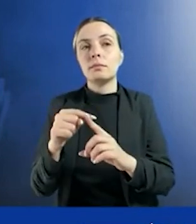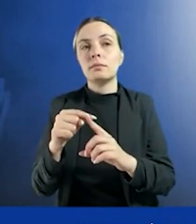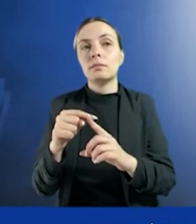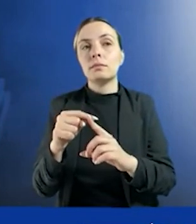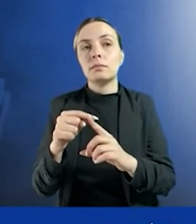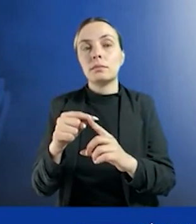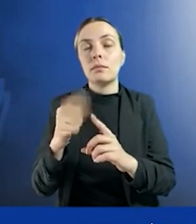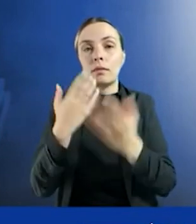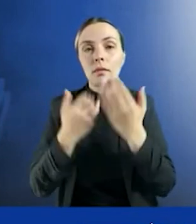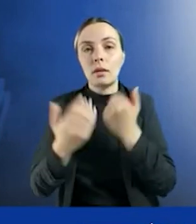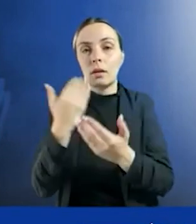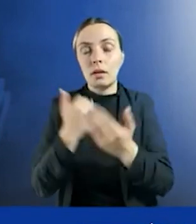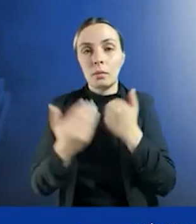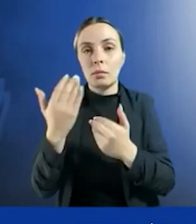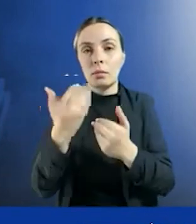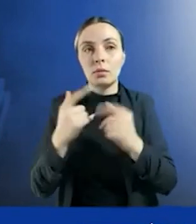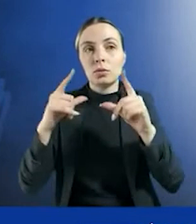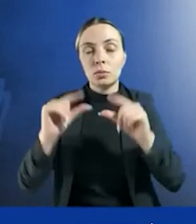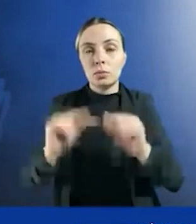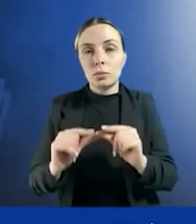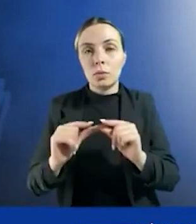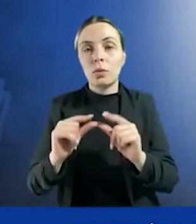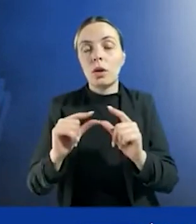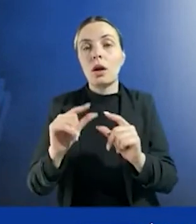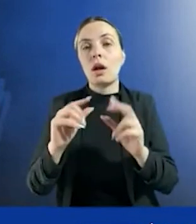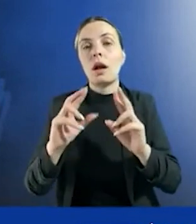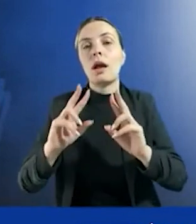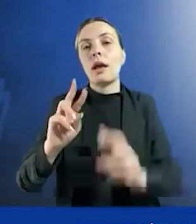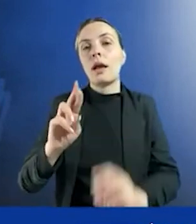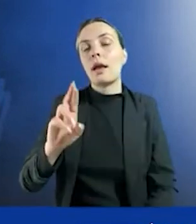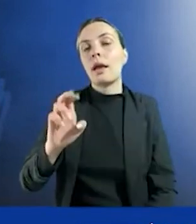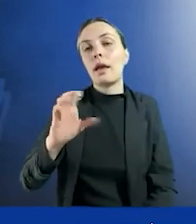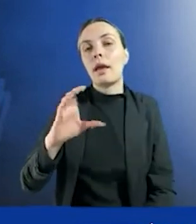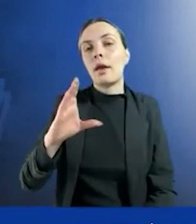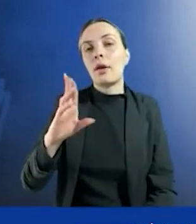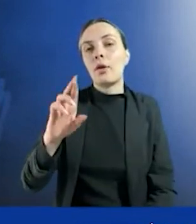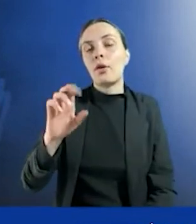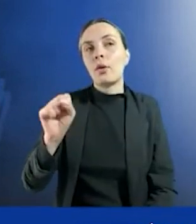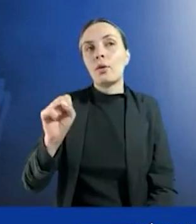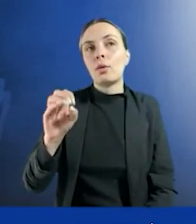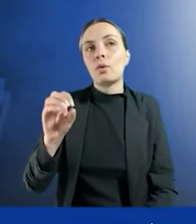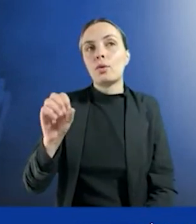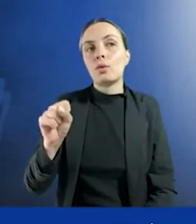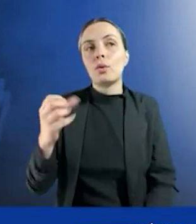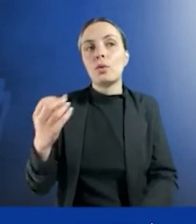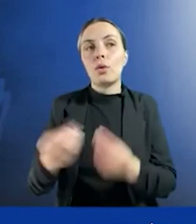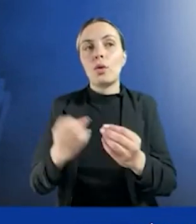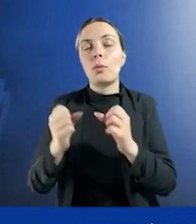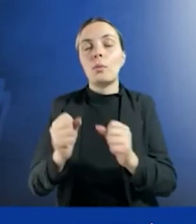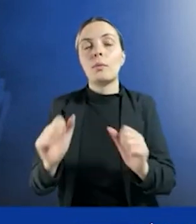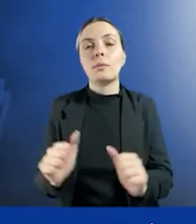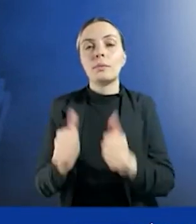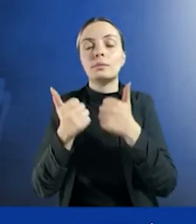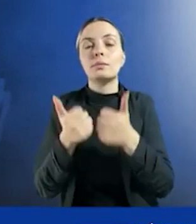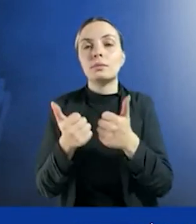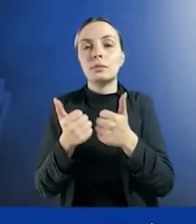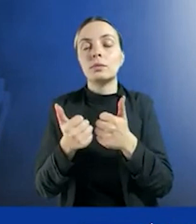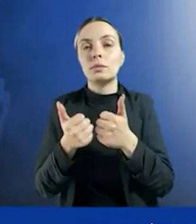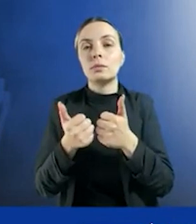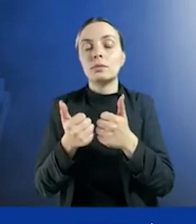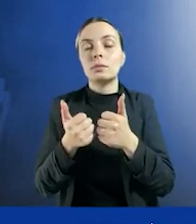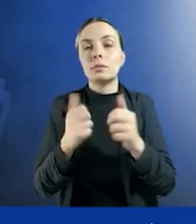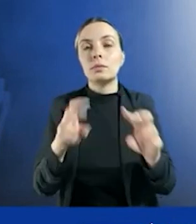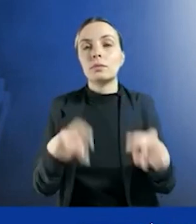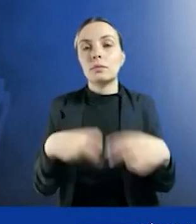com menos recursos. Este é um exemplo de como pode ser melhorada a agricultura.